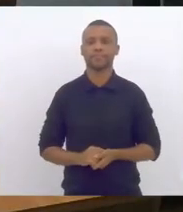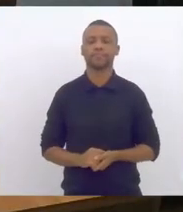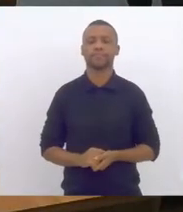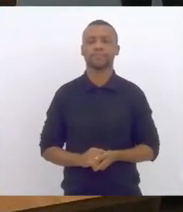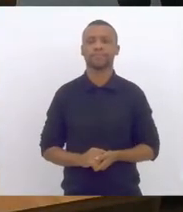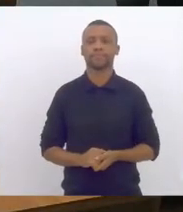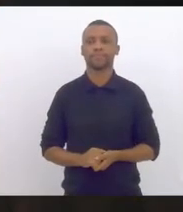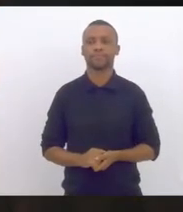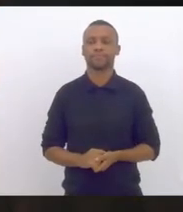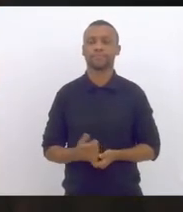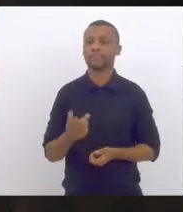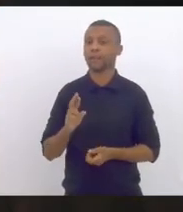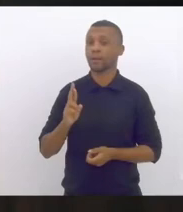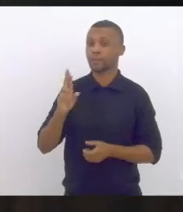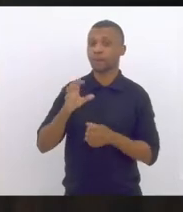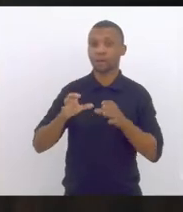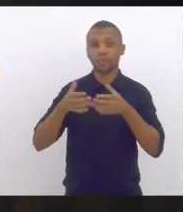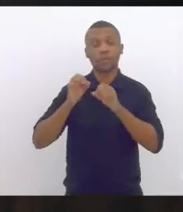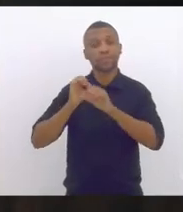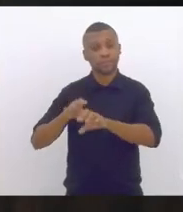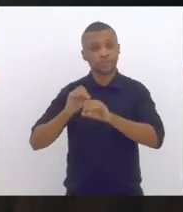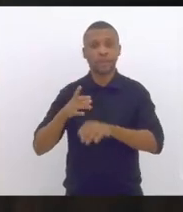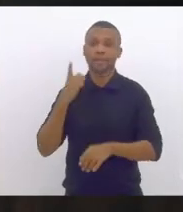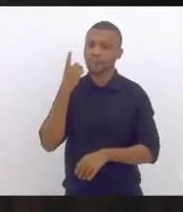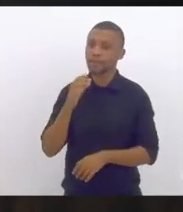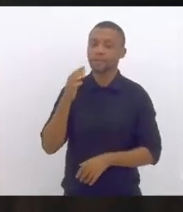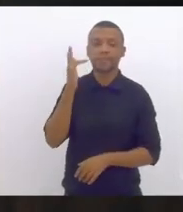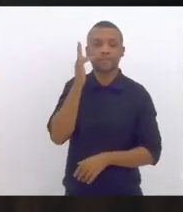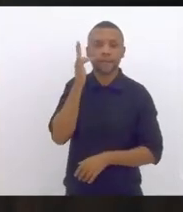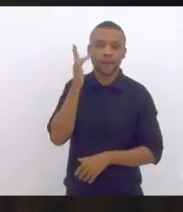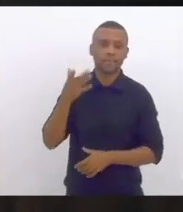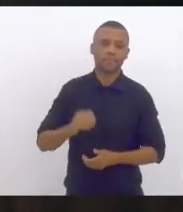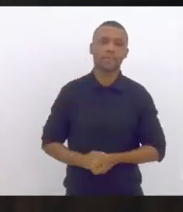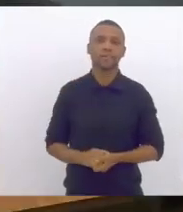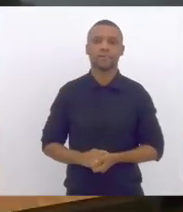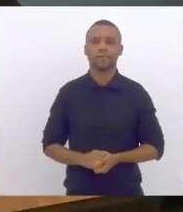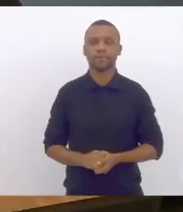Pela Comissão de Educação, deputado Flávio Serafim.